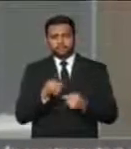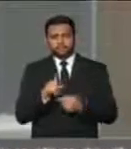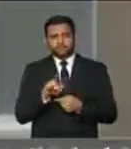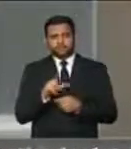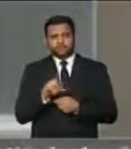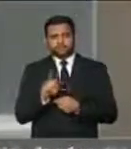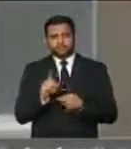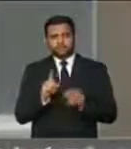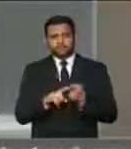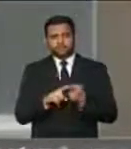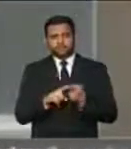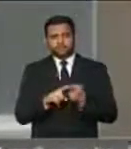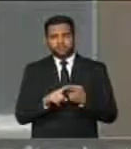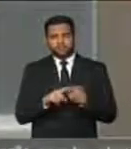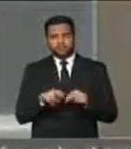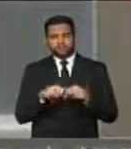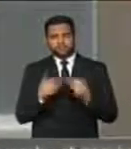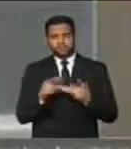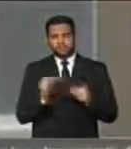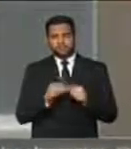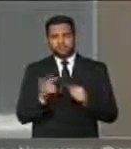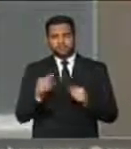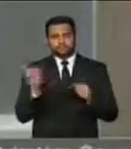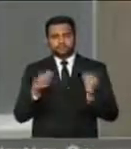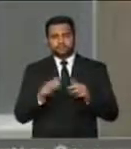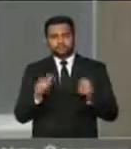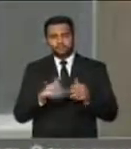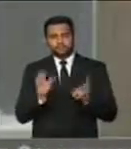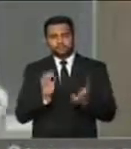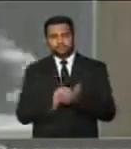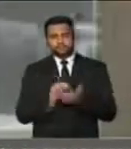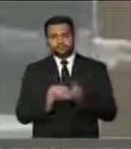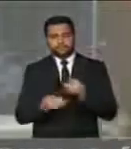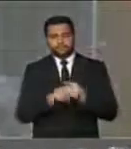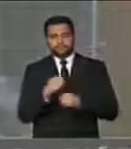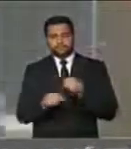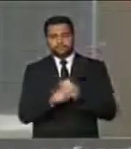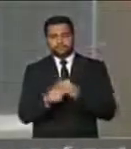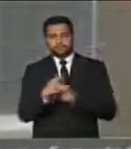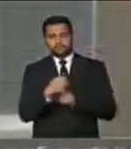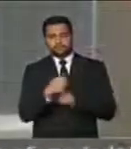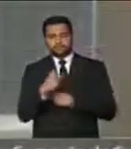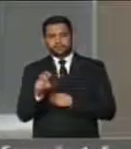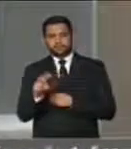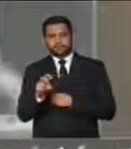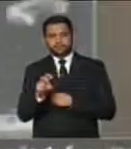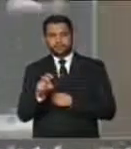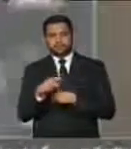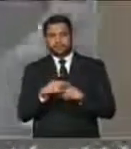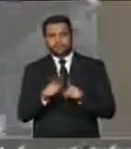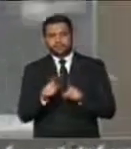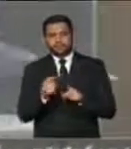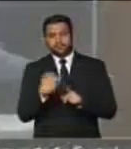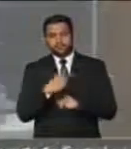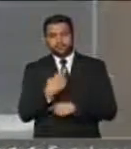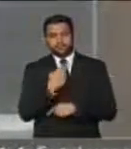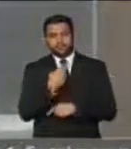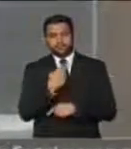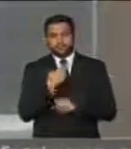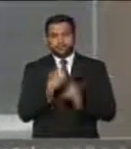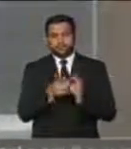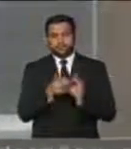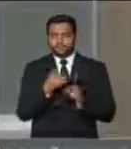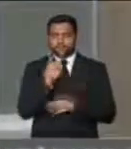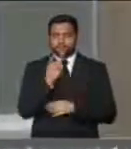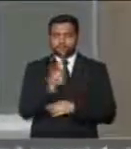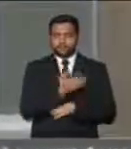hidrológico, aquilo que não choveu no ano de 2015, mas a gente não pode deixar de